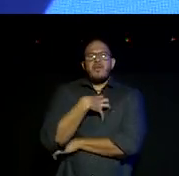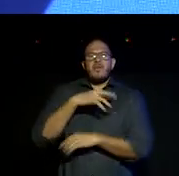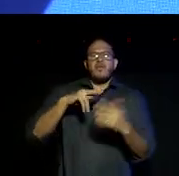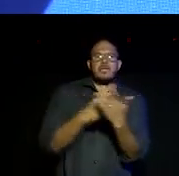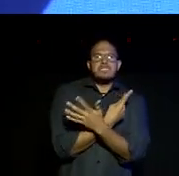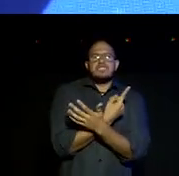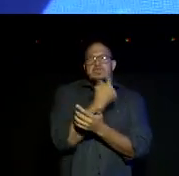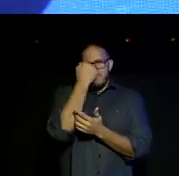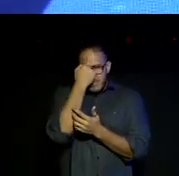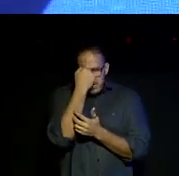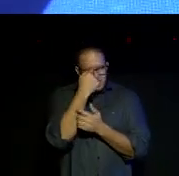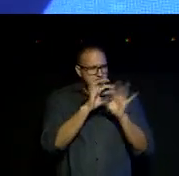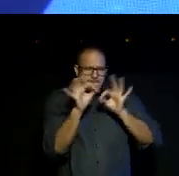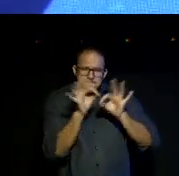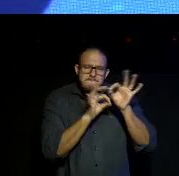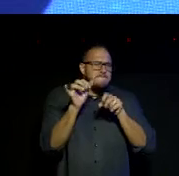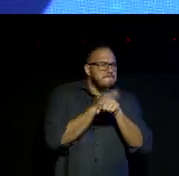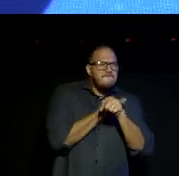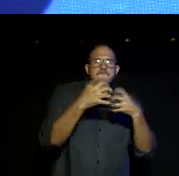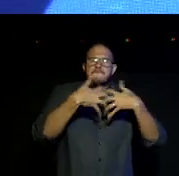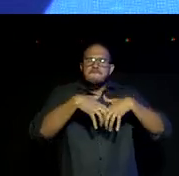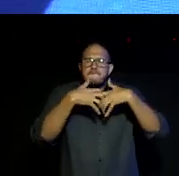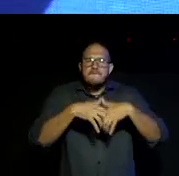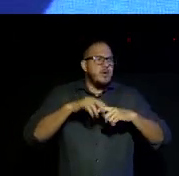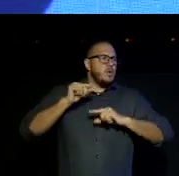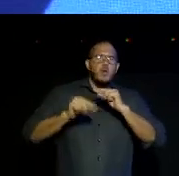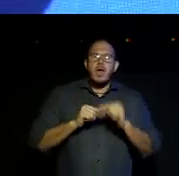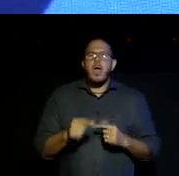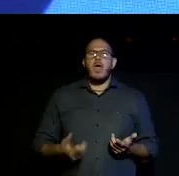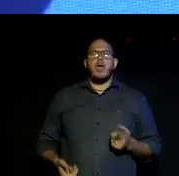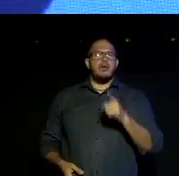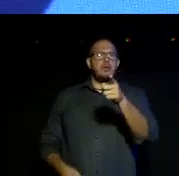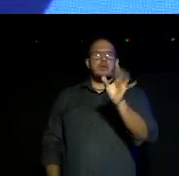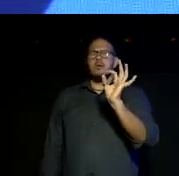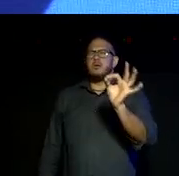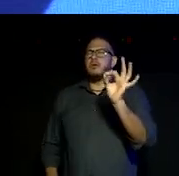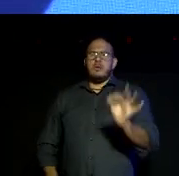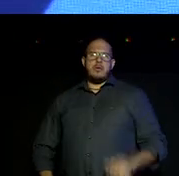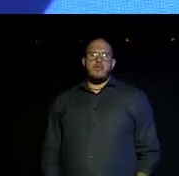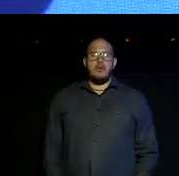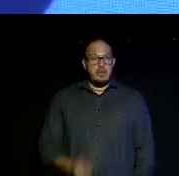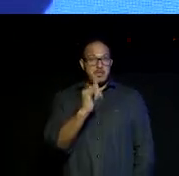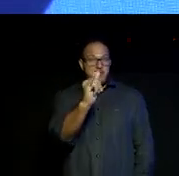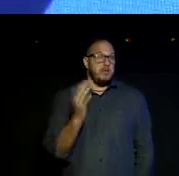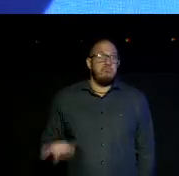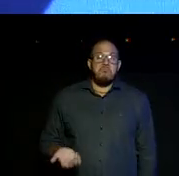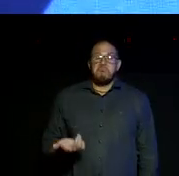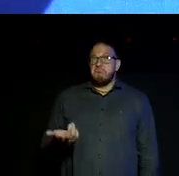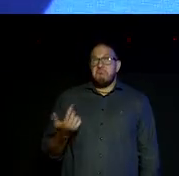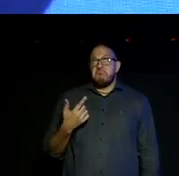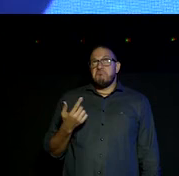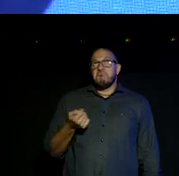vida, refleti em cima deles e cheguei a uma conclusão? Qual? Isso é terrível, gente. Aí você vai dizer: bom,